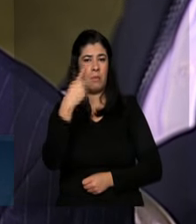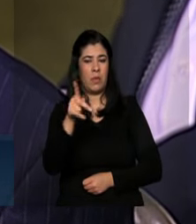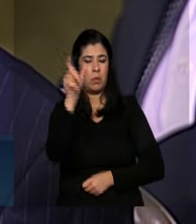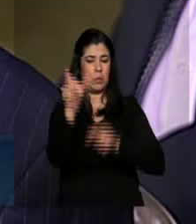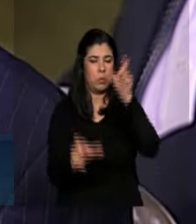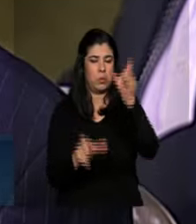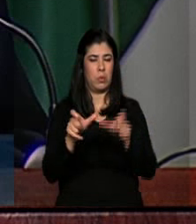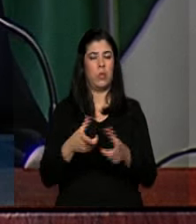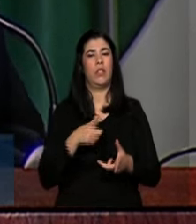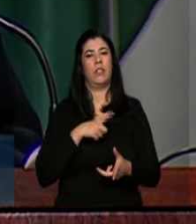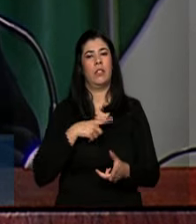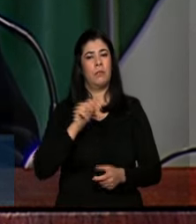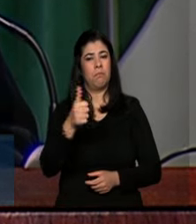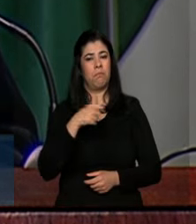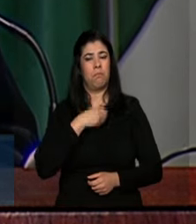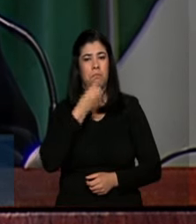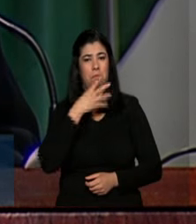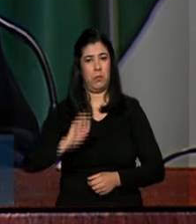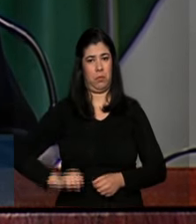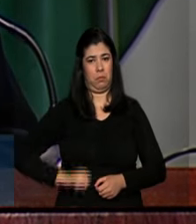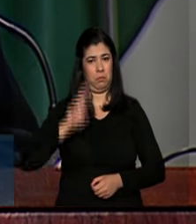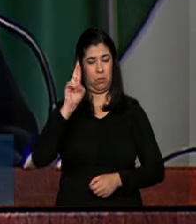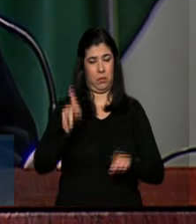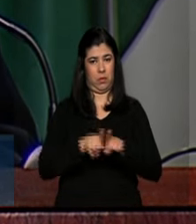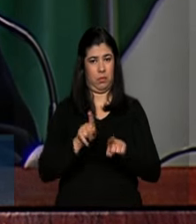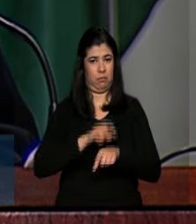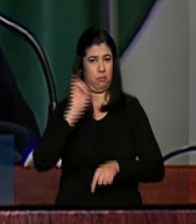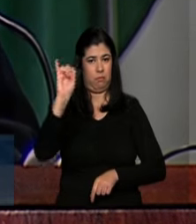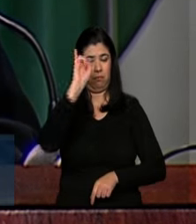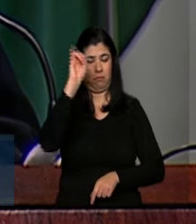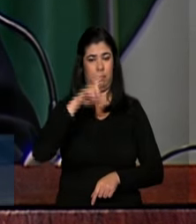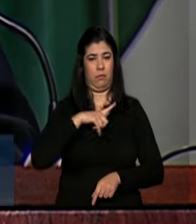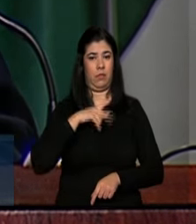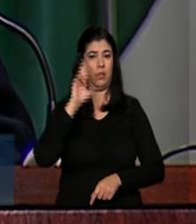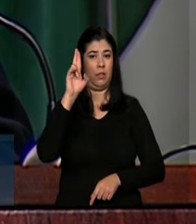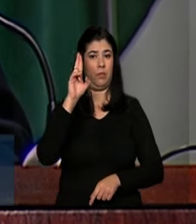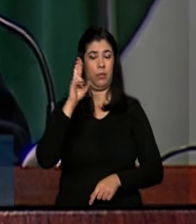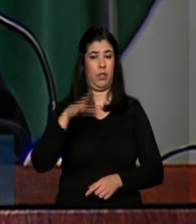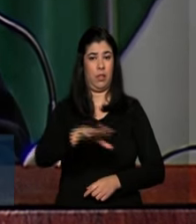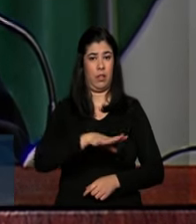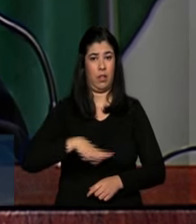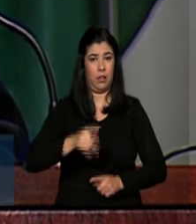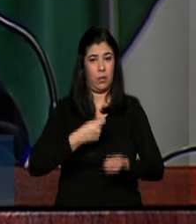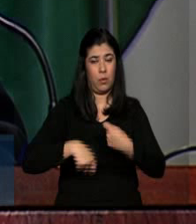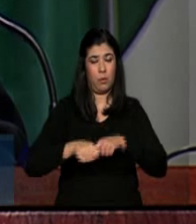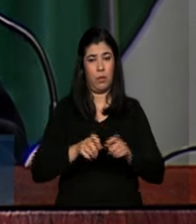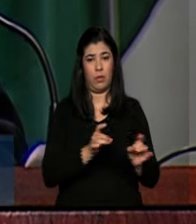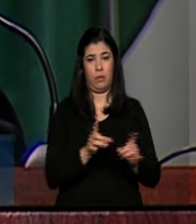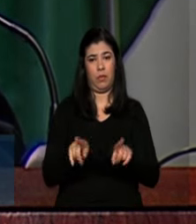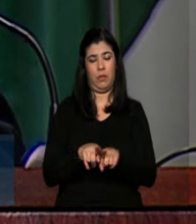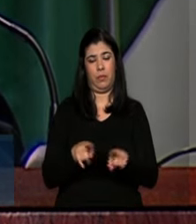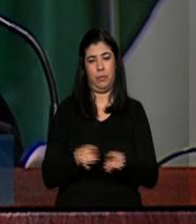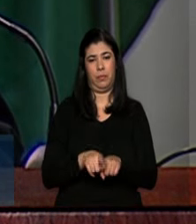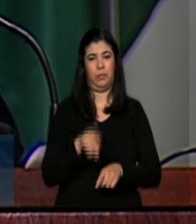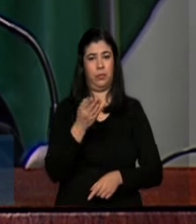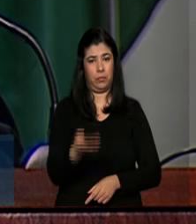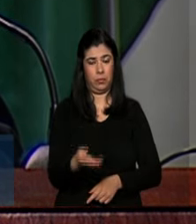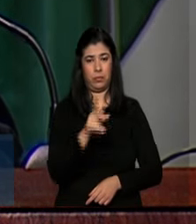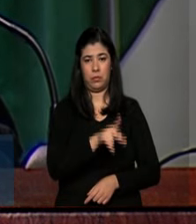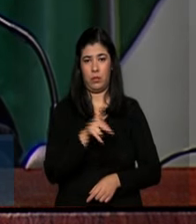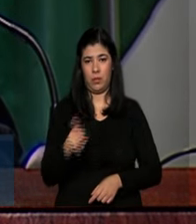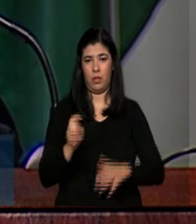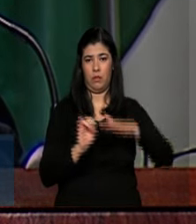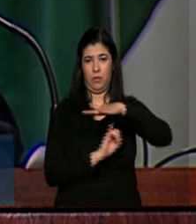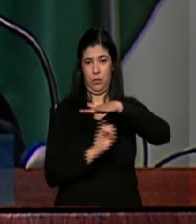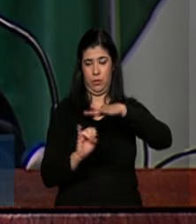qualidades de grande diplomata, um dos nossos expoentes no campo da diplomacia econômica e comercial. Como professor do